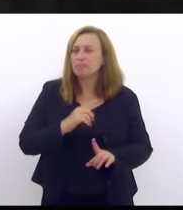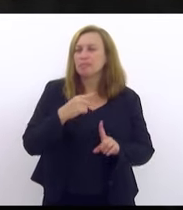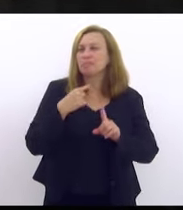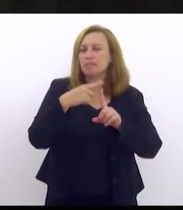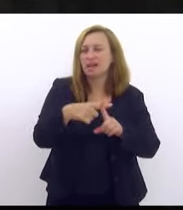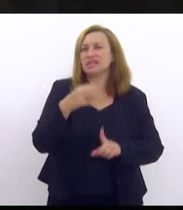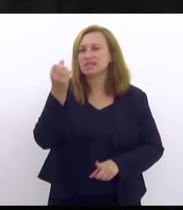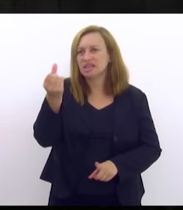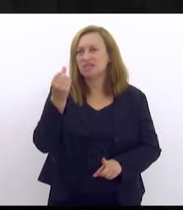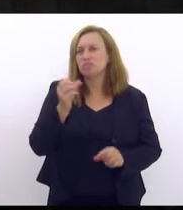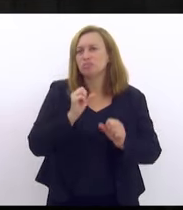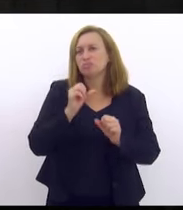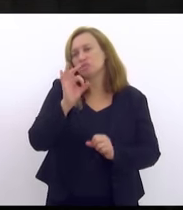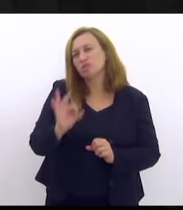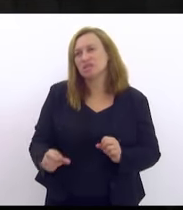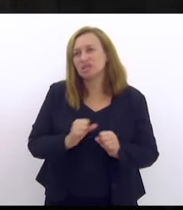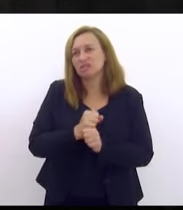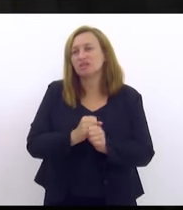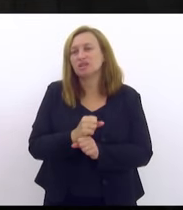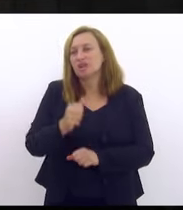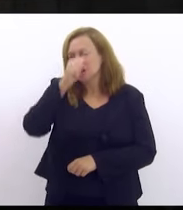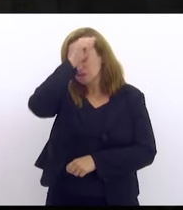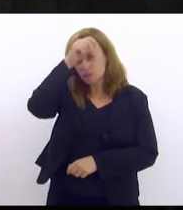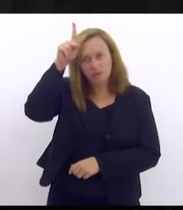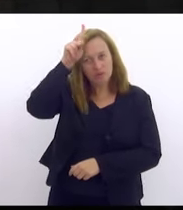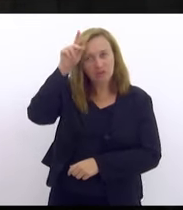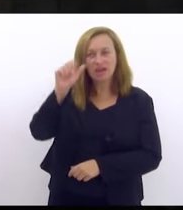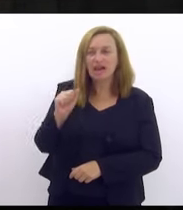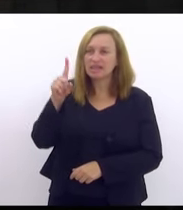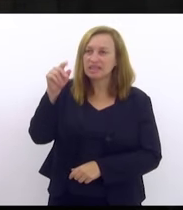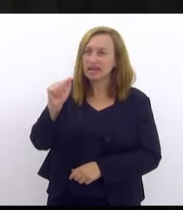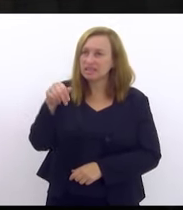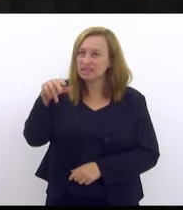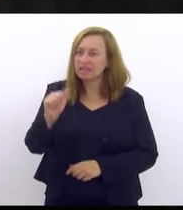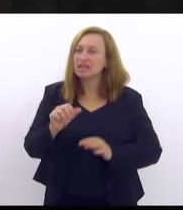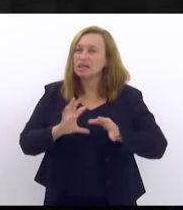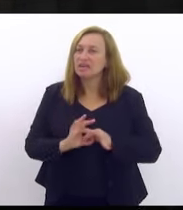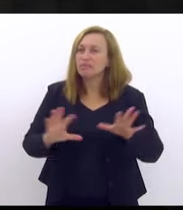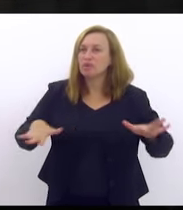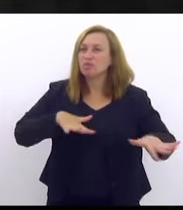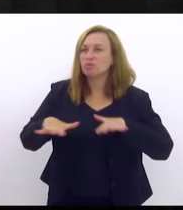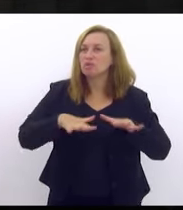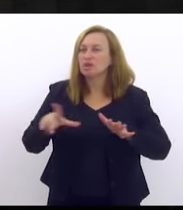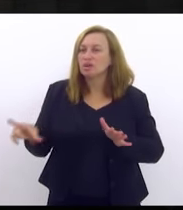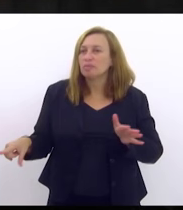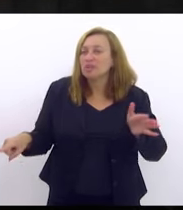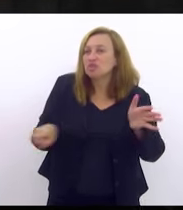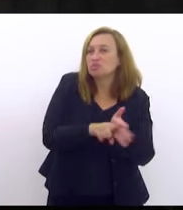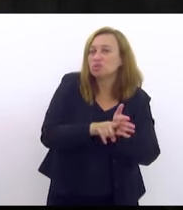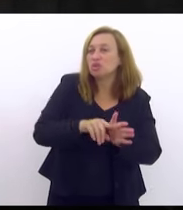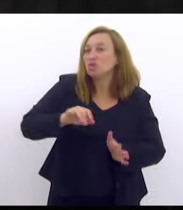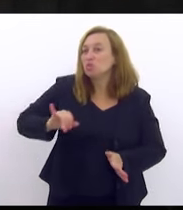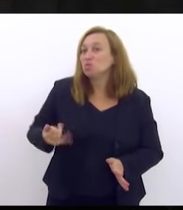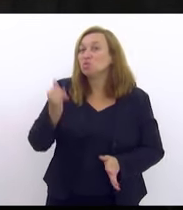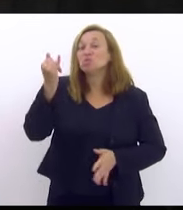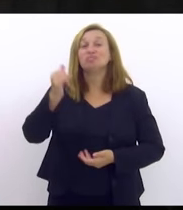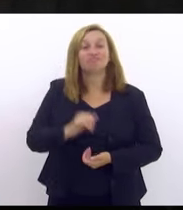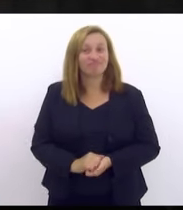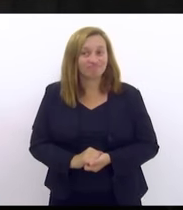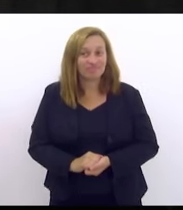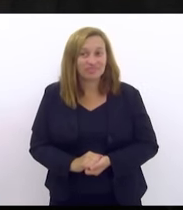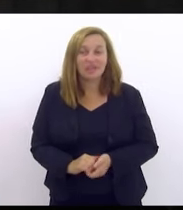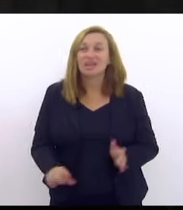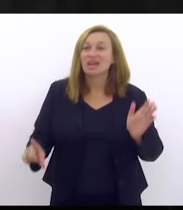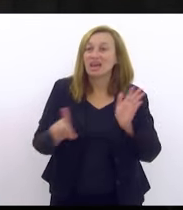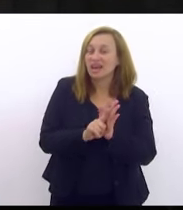ano. E o prefeito Haddad liderou um movimento nacional para reduzir esse juro. E a